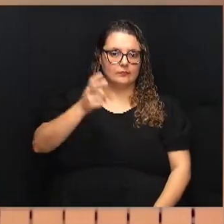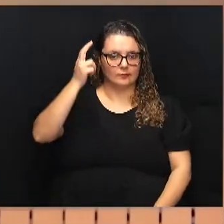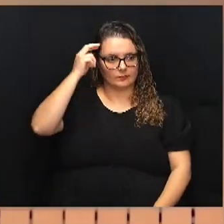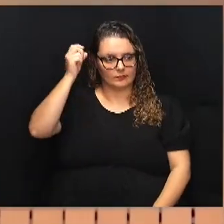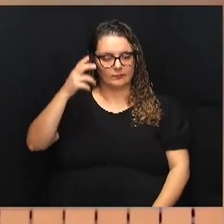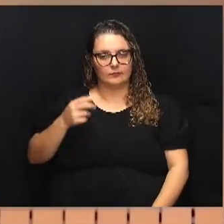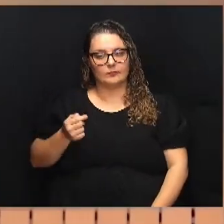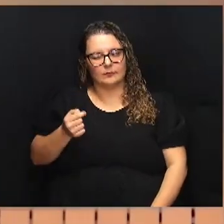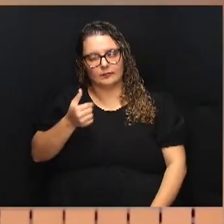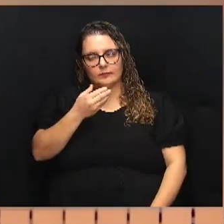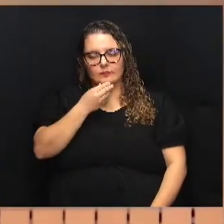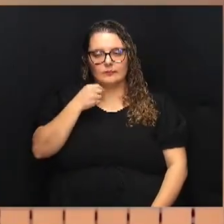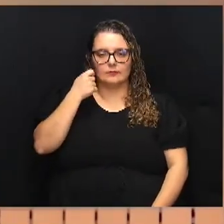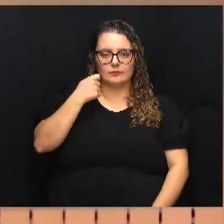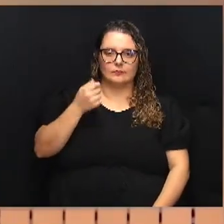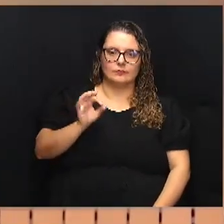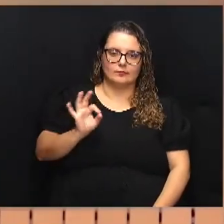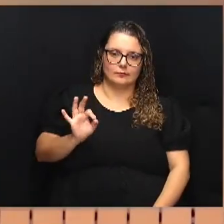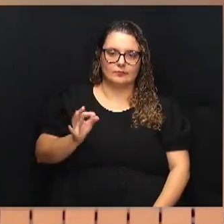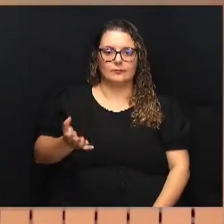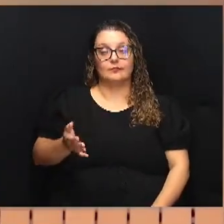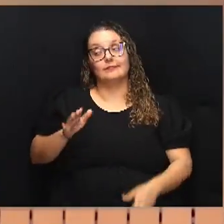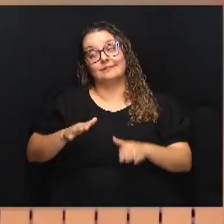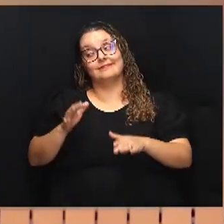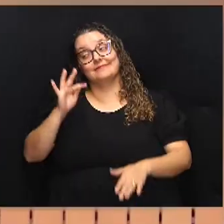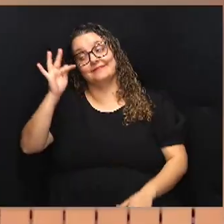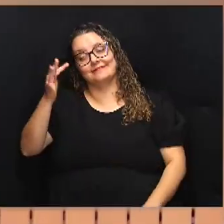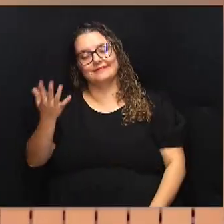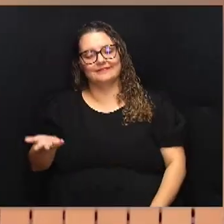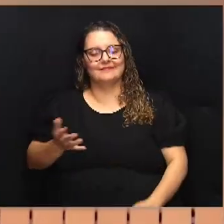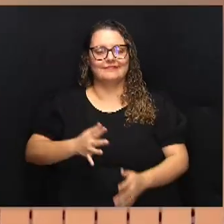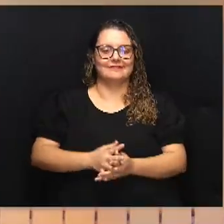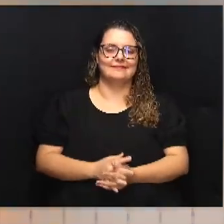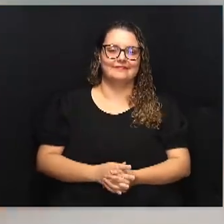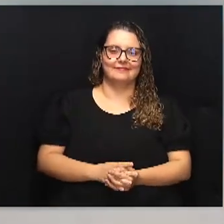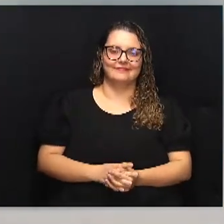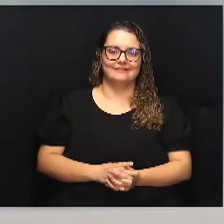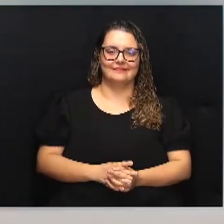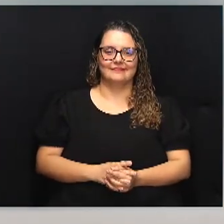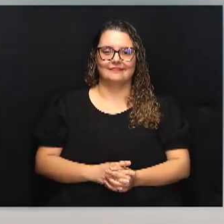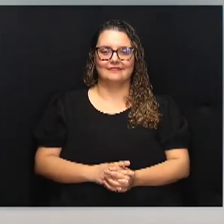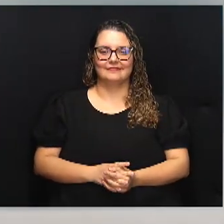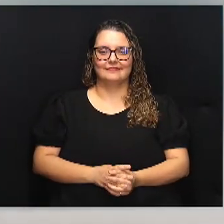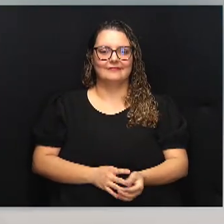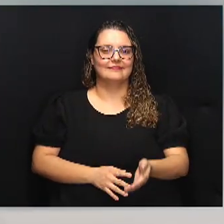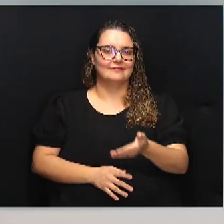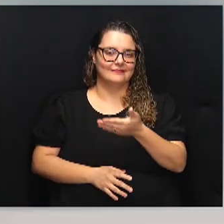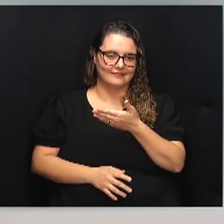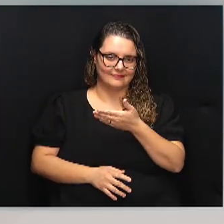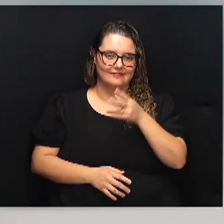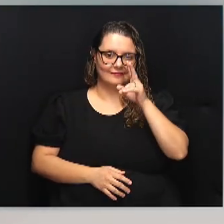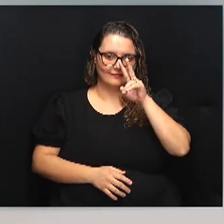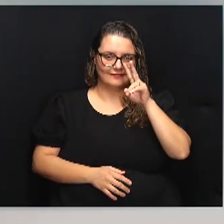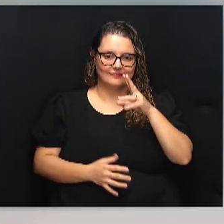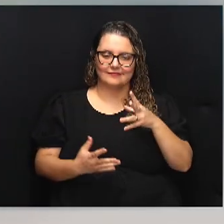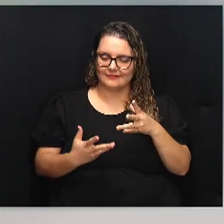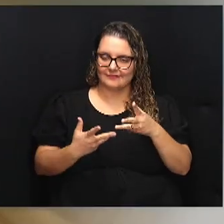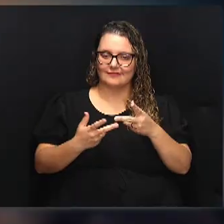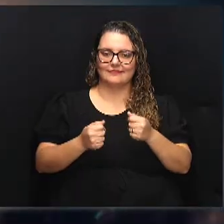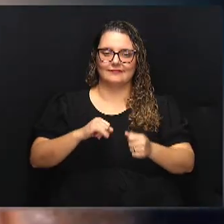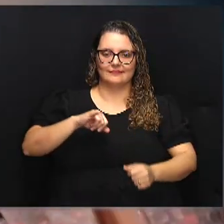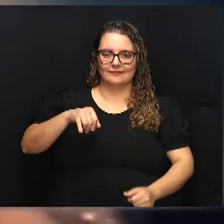não deu muito certo. Quem sabe um dia. E a história dela é muito rica. A